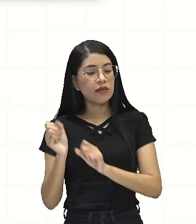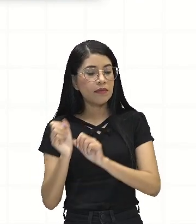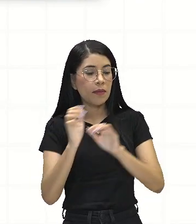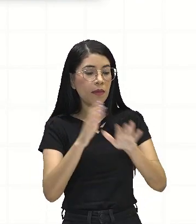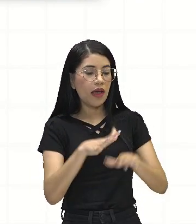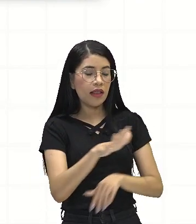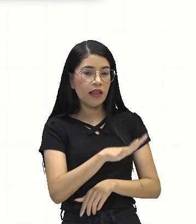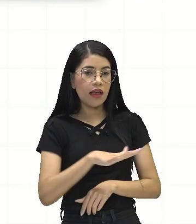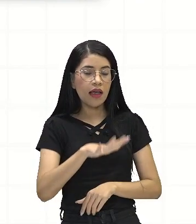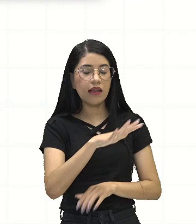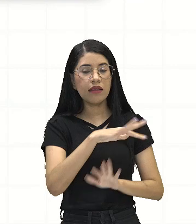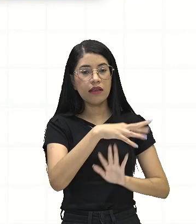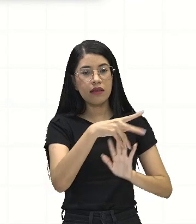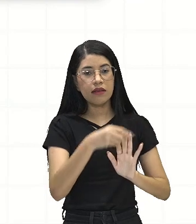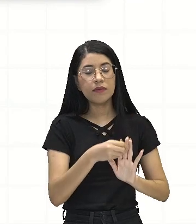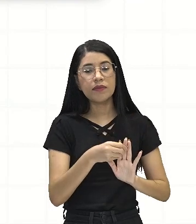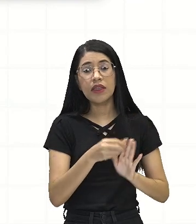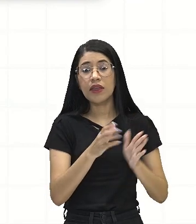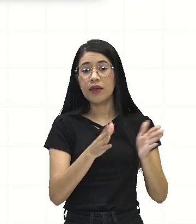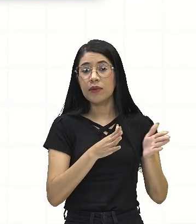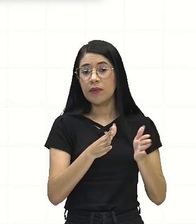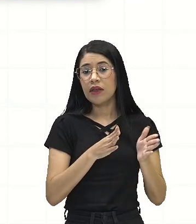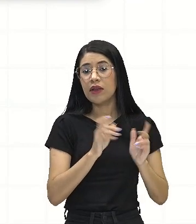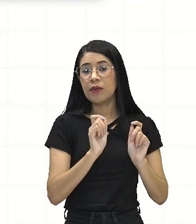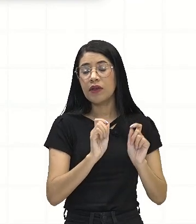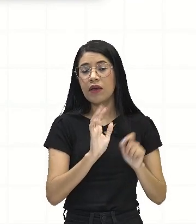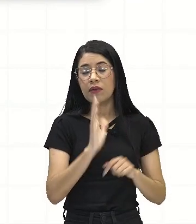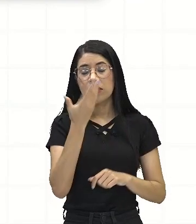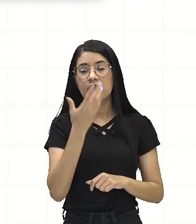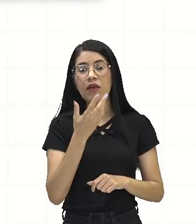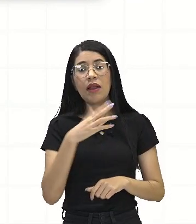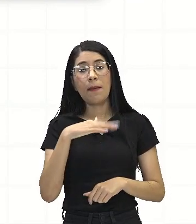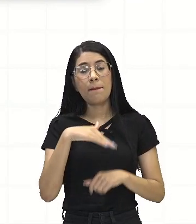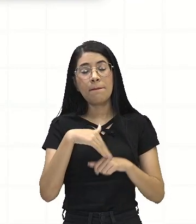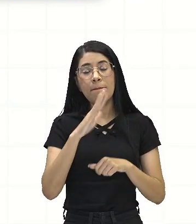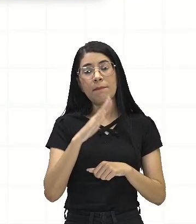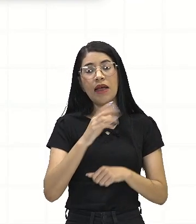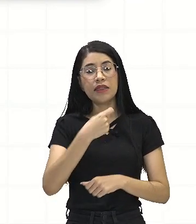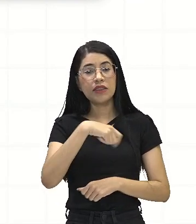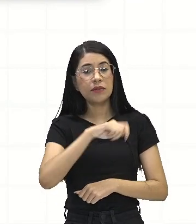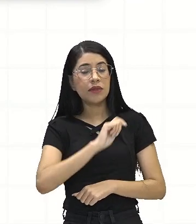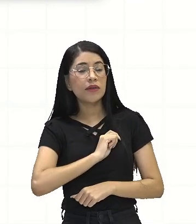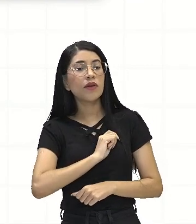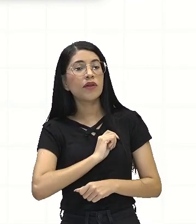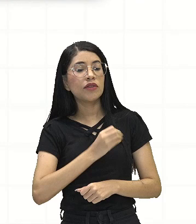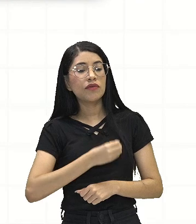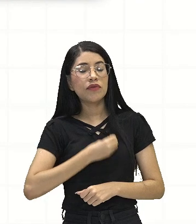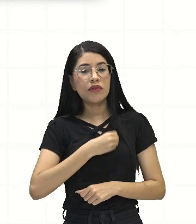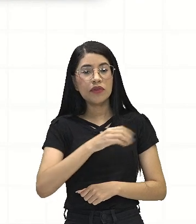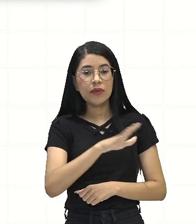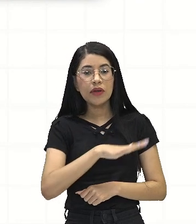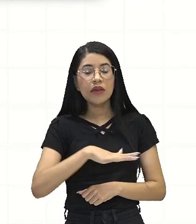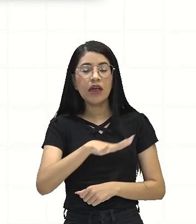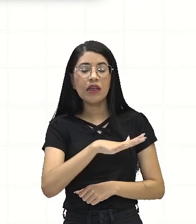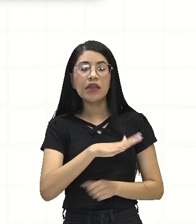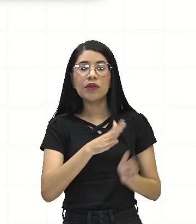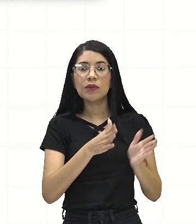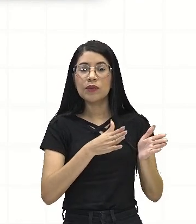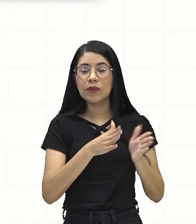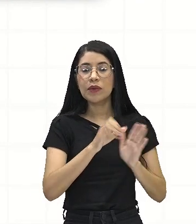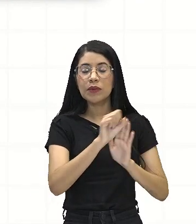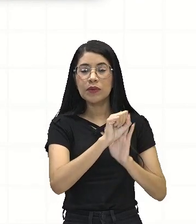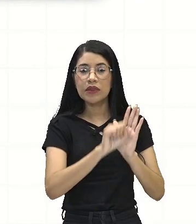esse período, a gente tem aqui, olha, o domínio espanhol, né? Durante esse século,